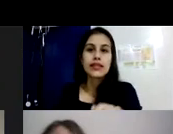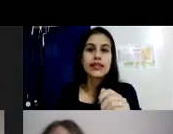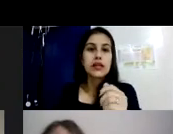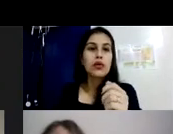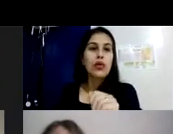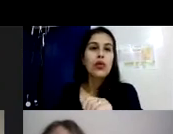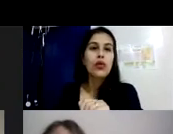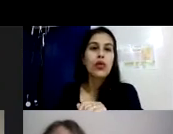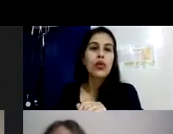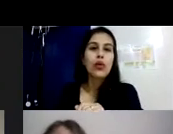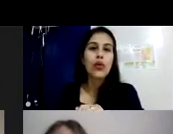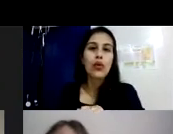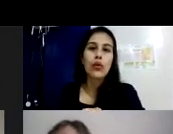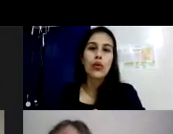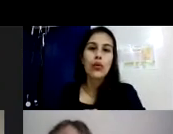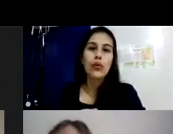Então,